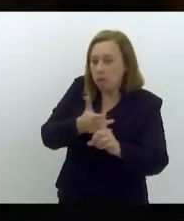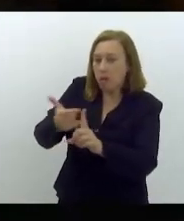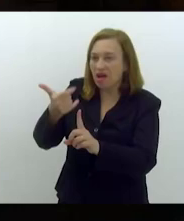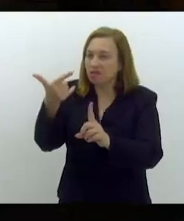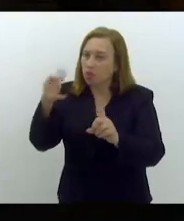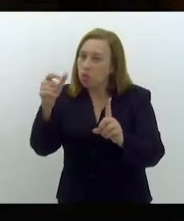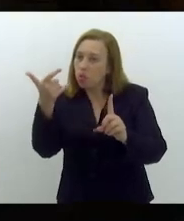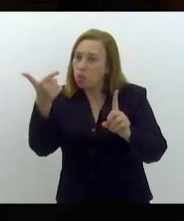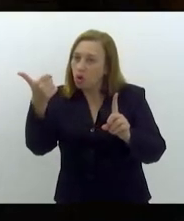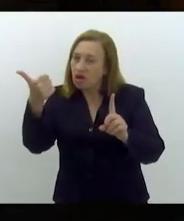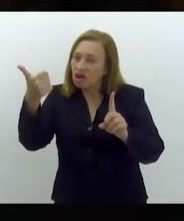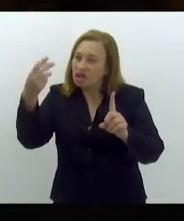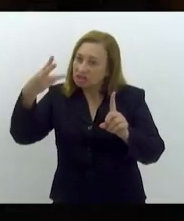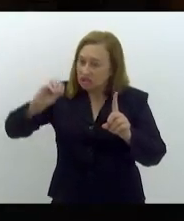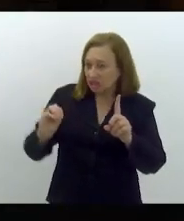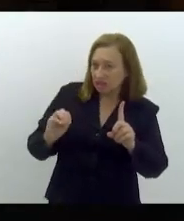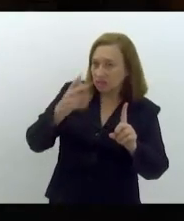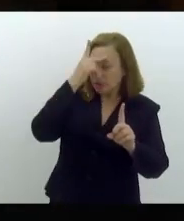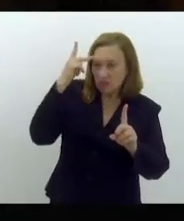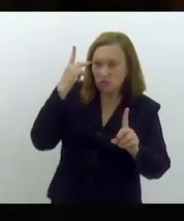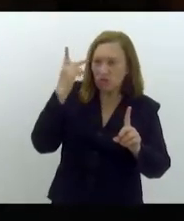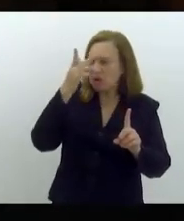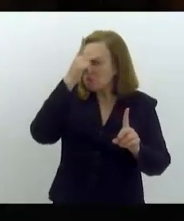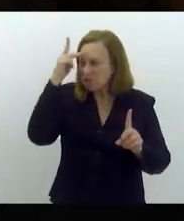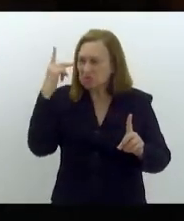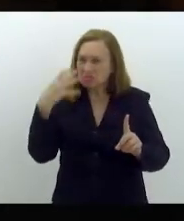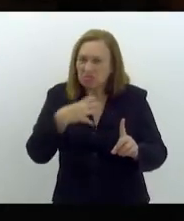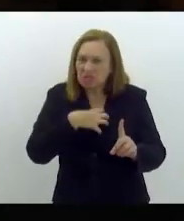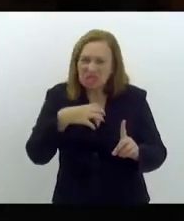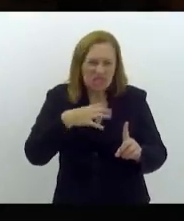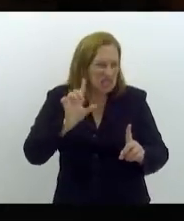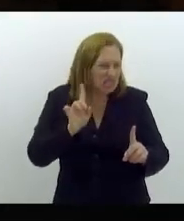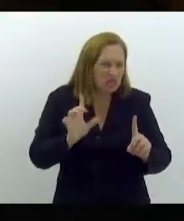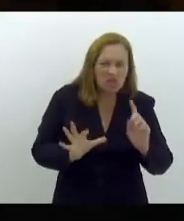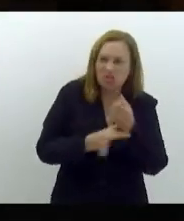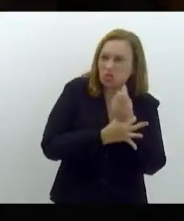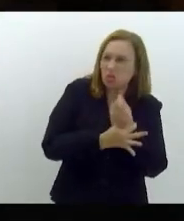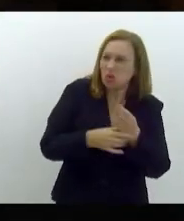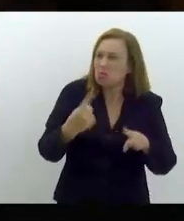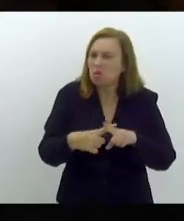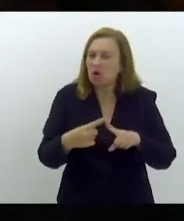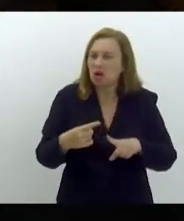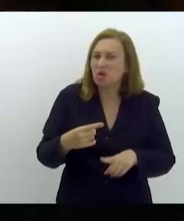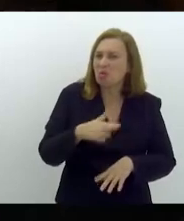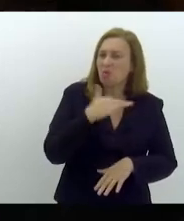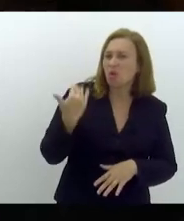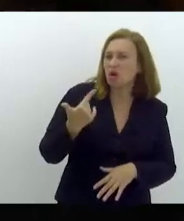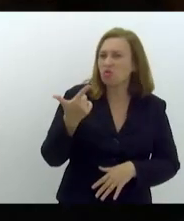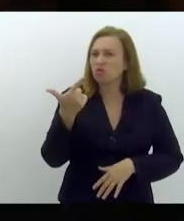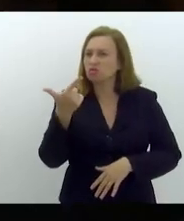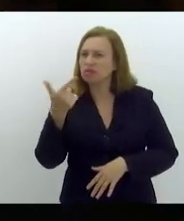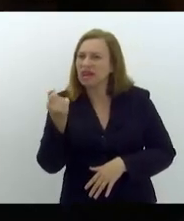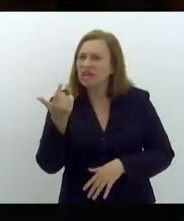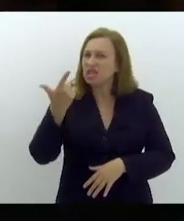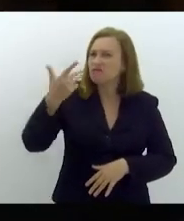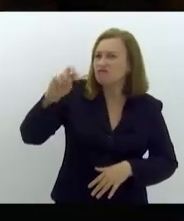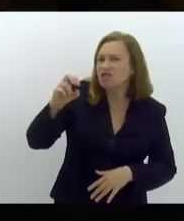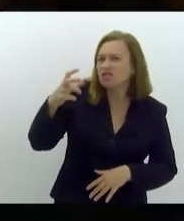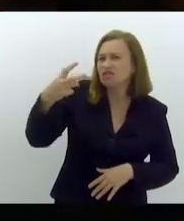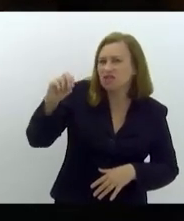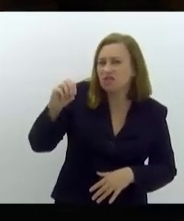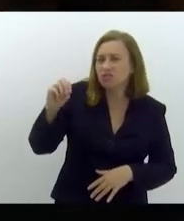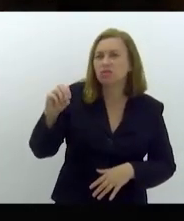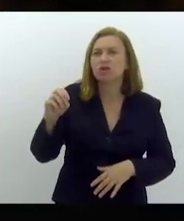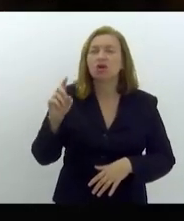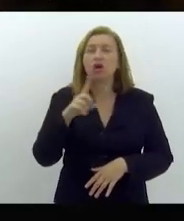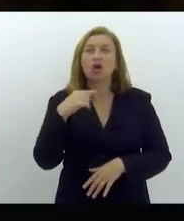30 e obviamente ninguém se sente mais seguro porque morreu 10 porque morreu 20 porque morreu 25 a gente